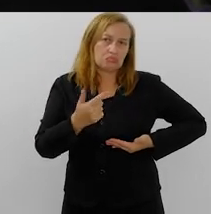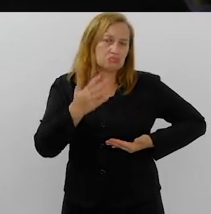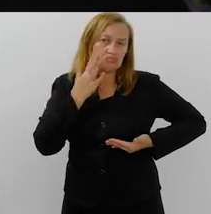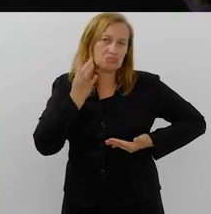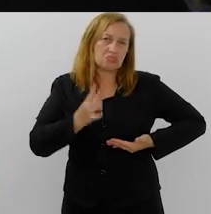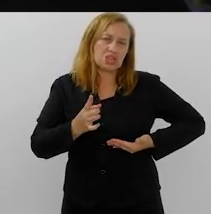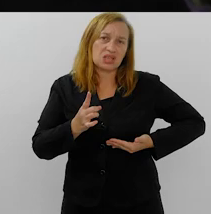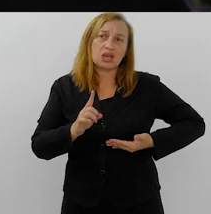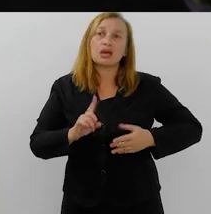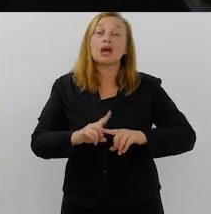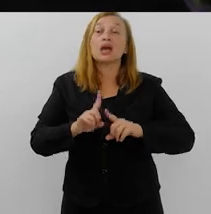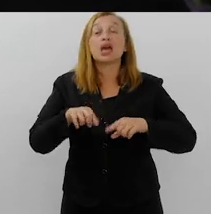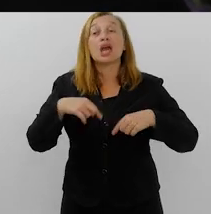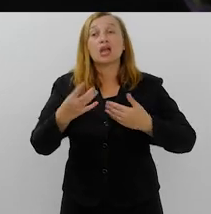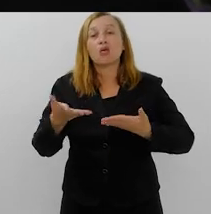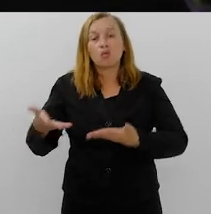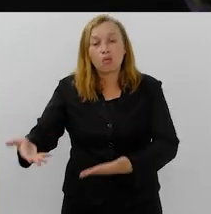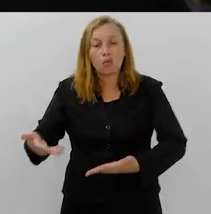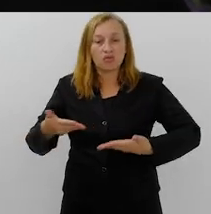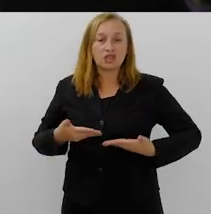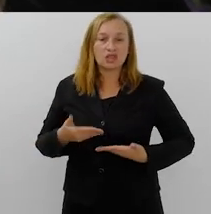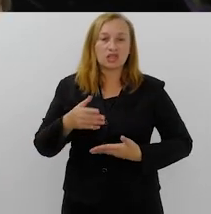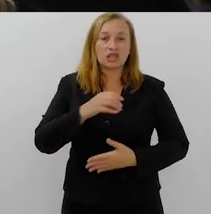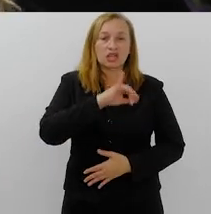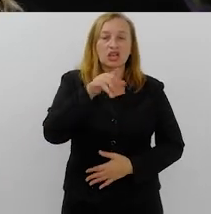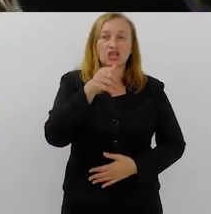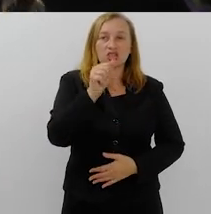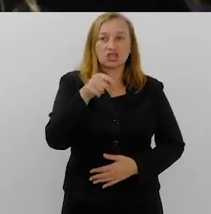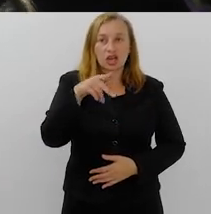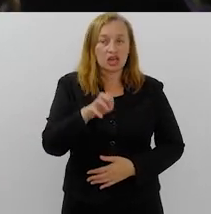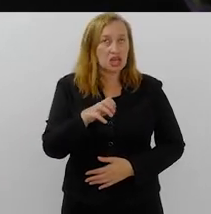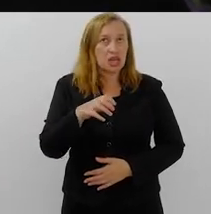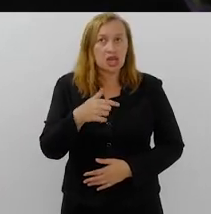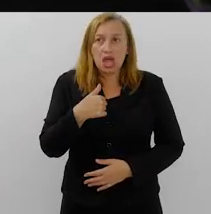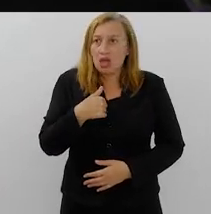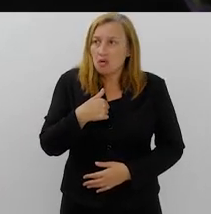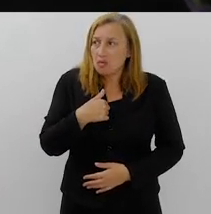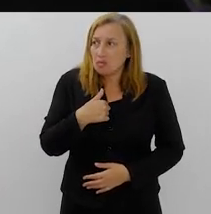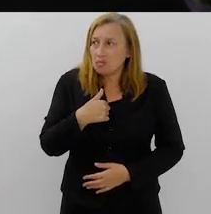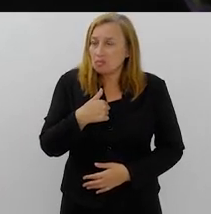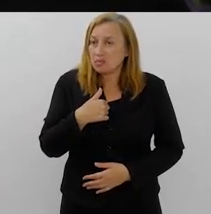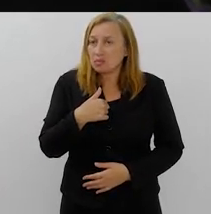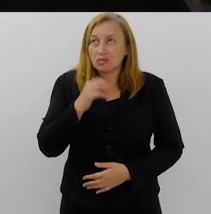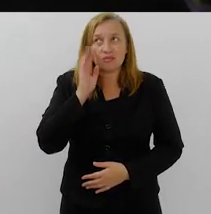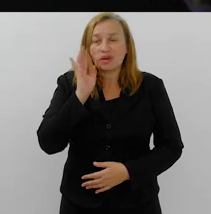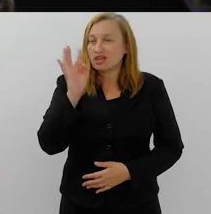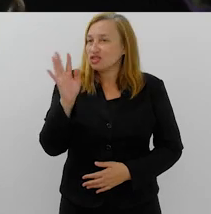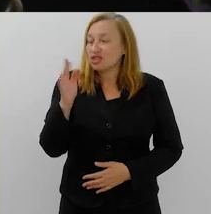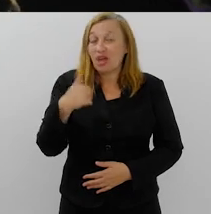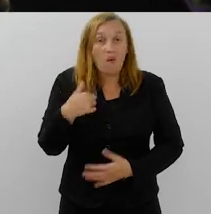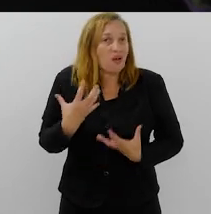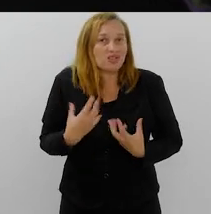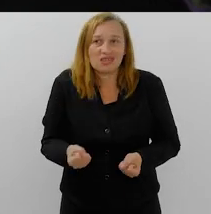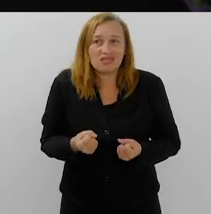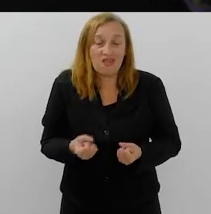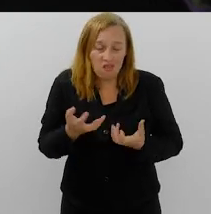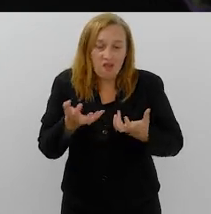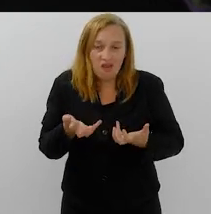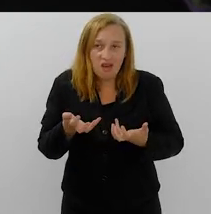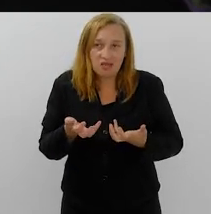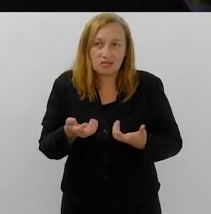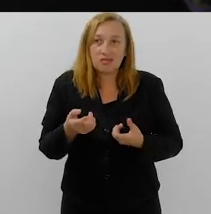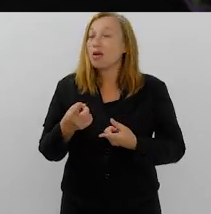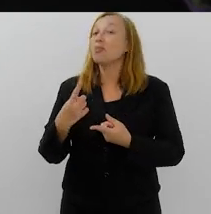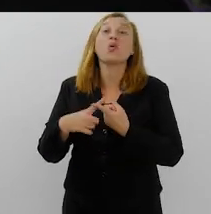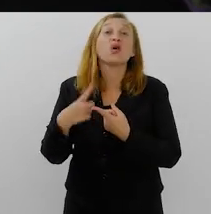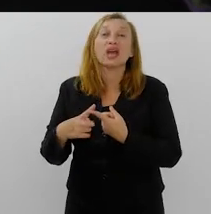fal assim eu quero reconstruir não e quando eu recebi o convite da Jaque para mim sem sombra de dúvida Foi algo aceitei